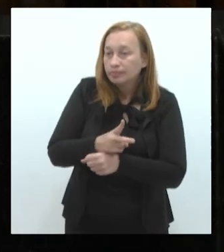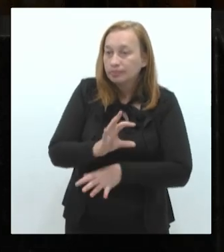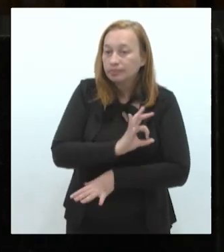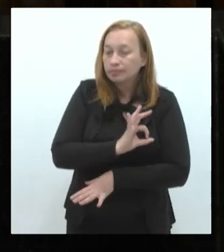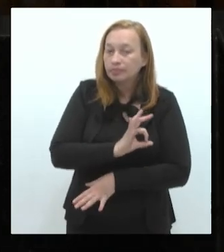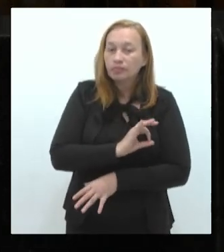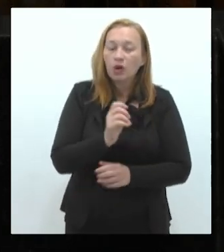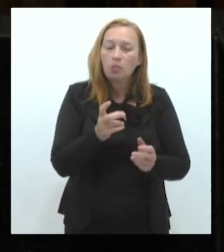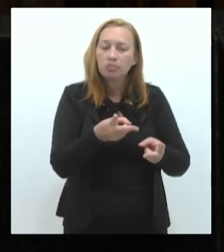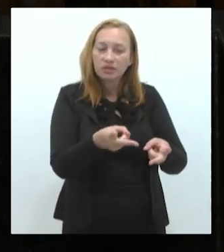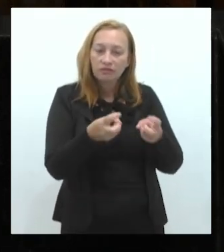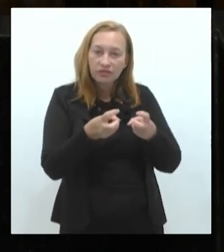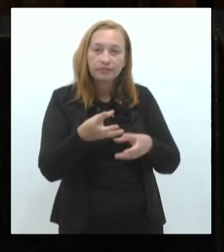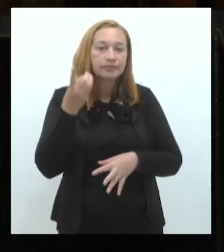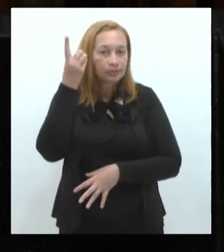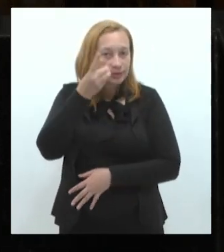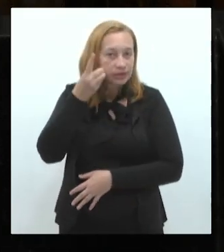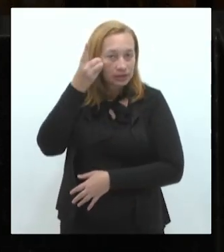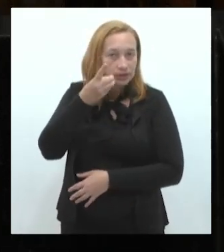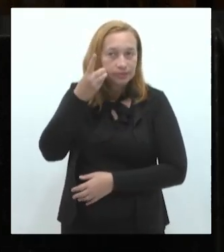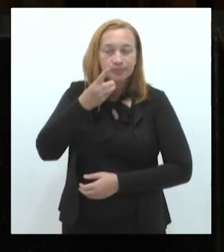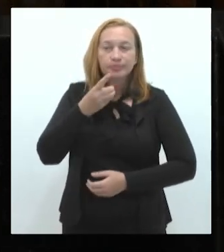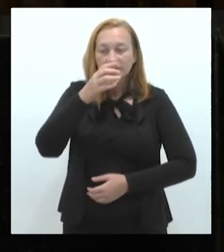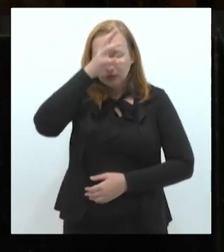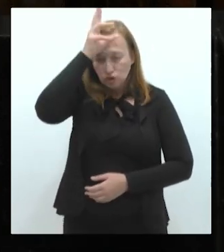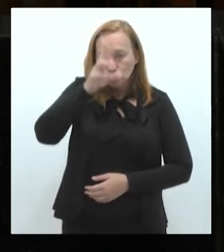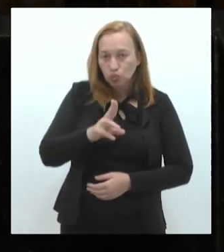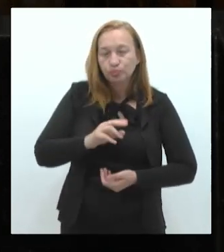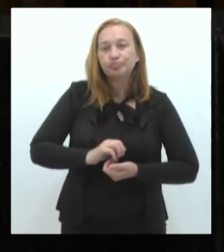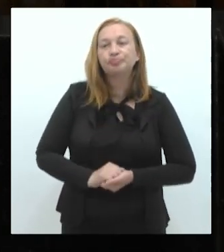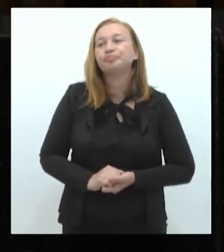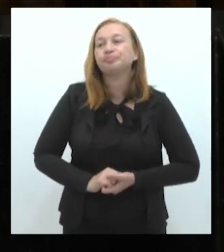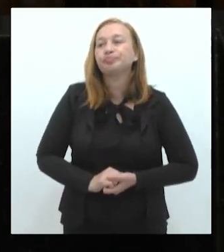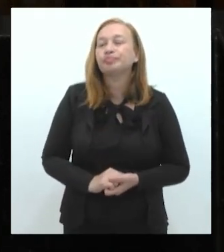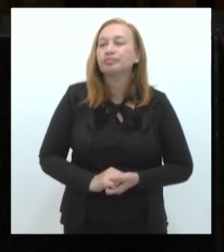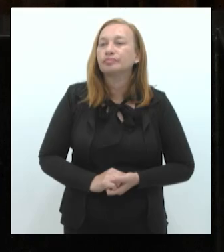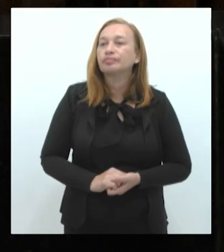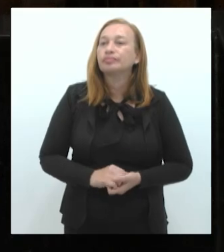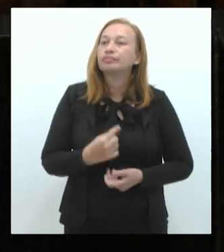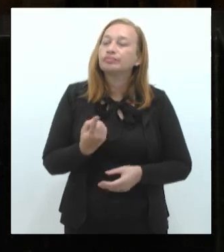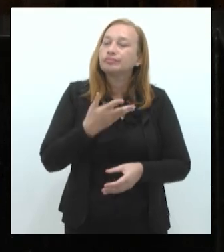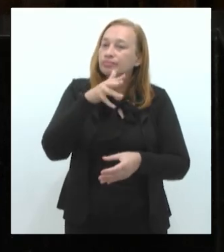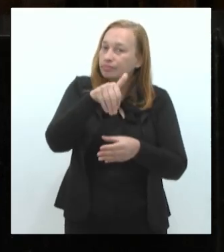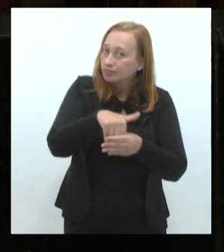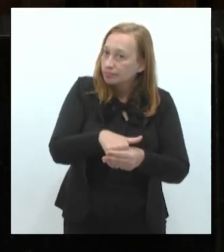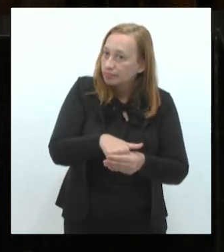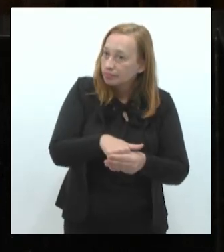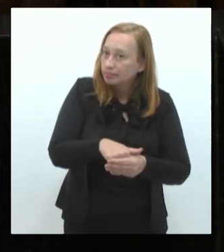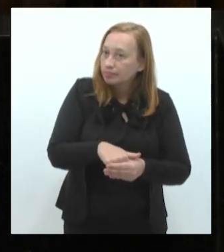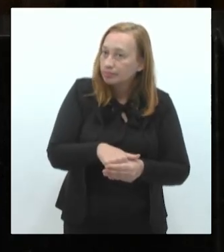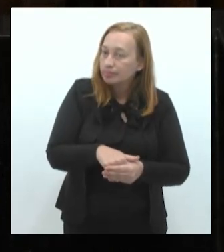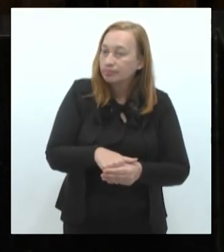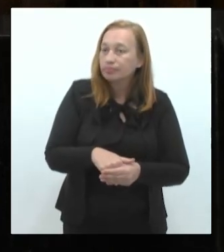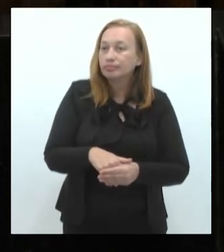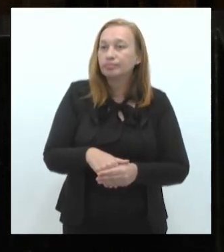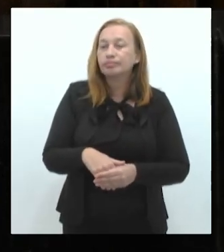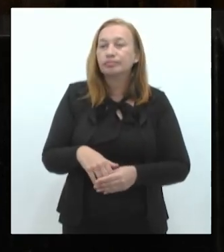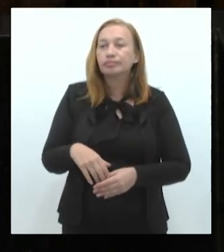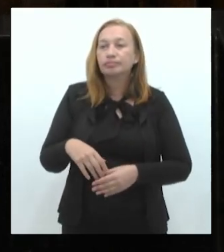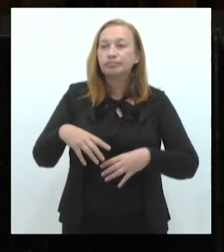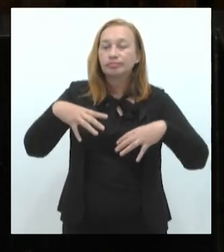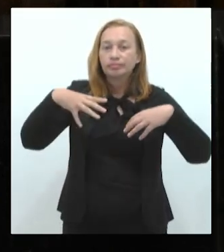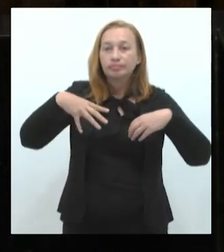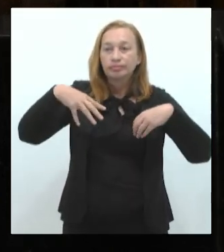observado, deputada Tia Ju, que fomos votar no Palácio